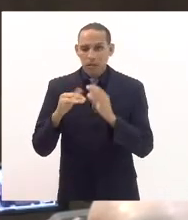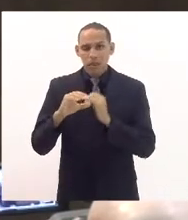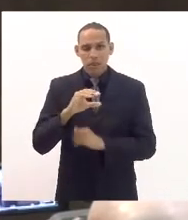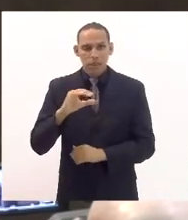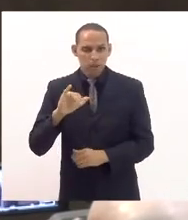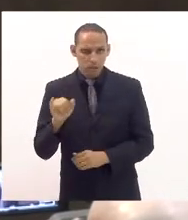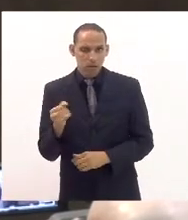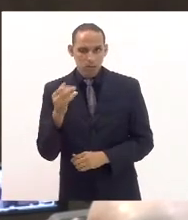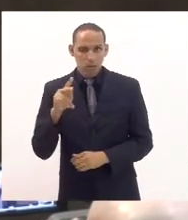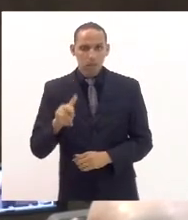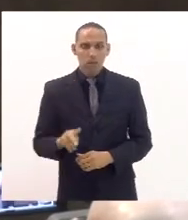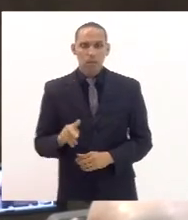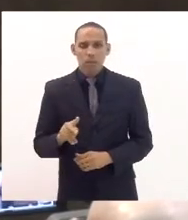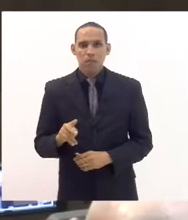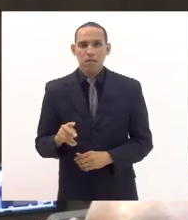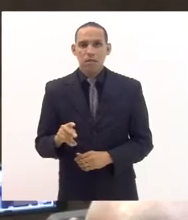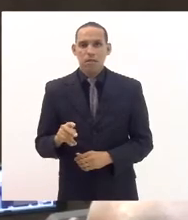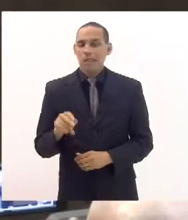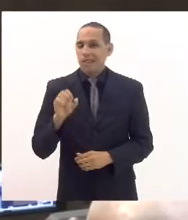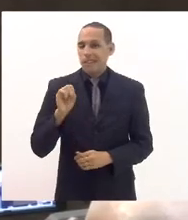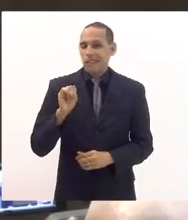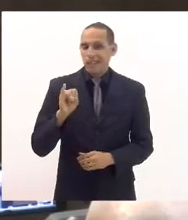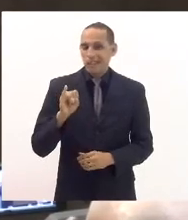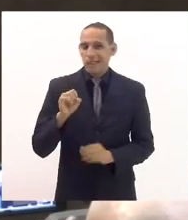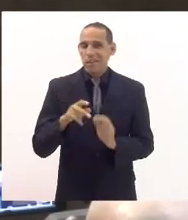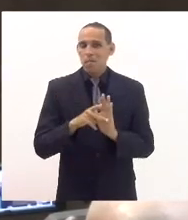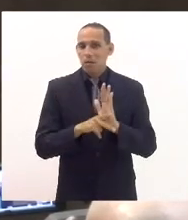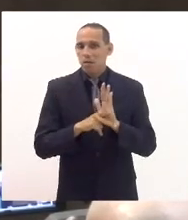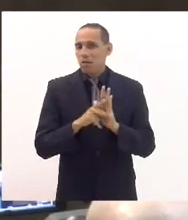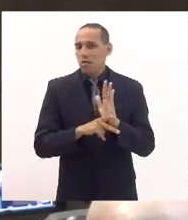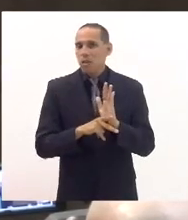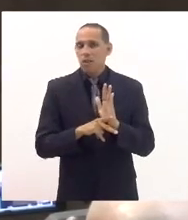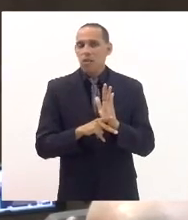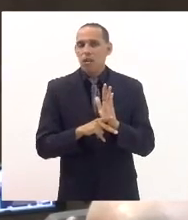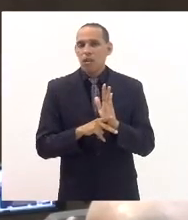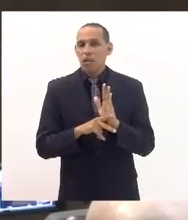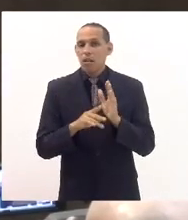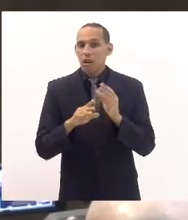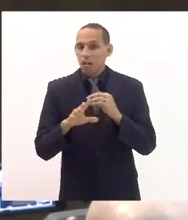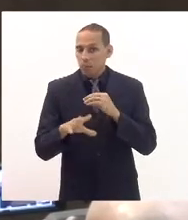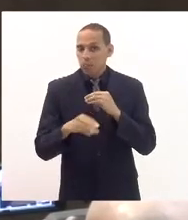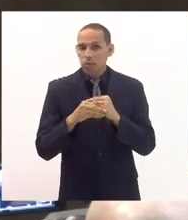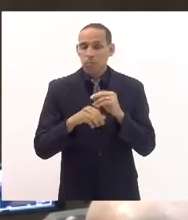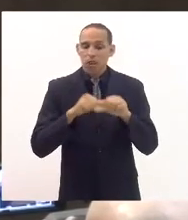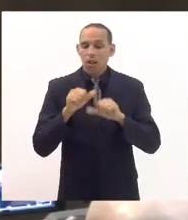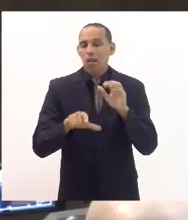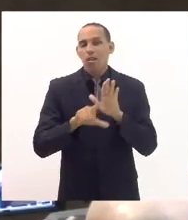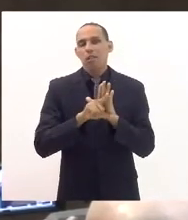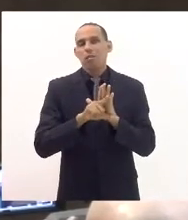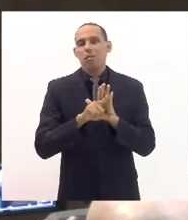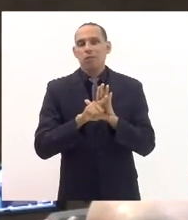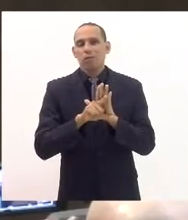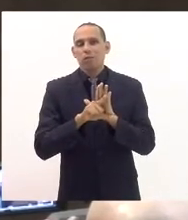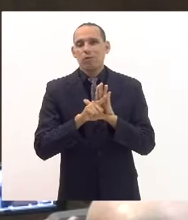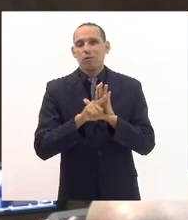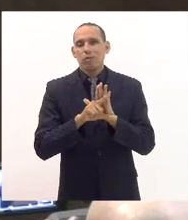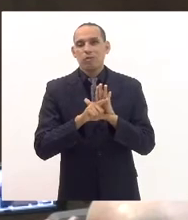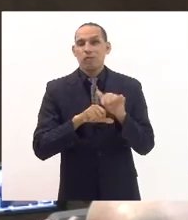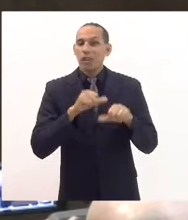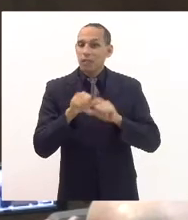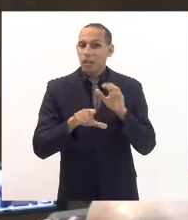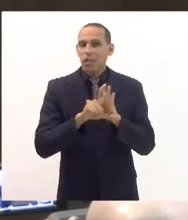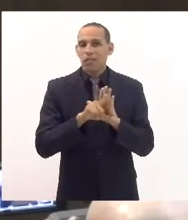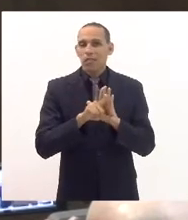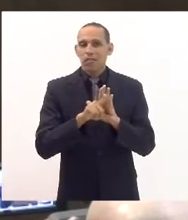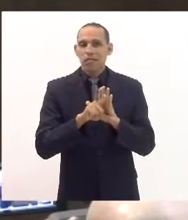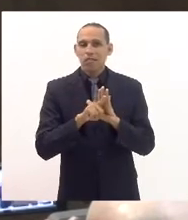ccj presidente para que se a projeto vossa excelência vieram a contribuir altera lei Mas teria que alterar